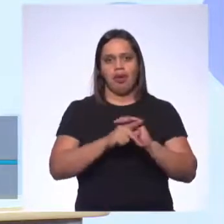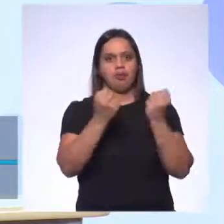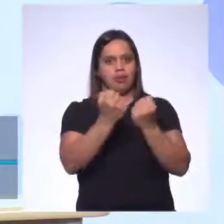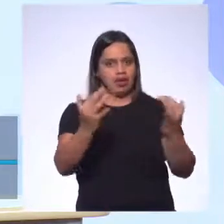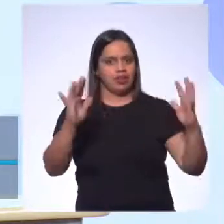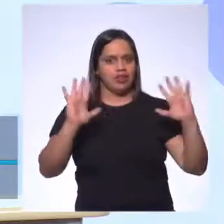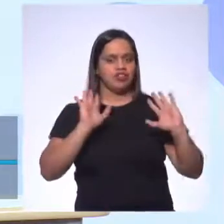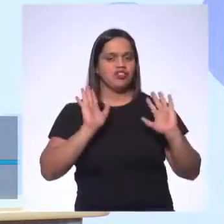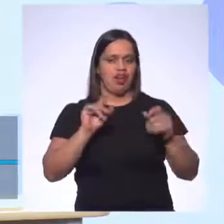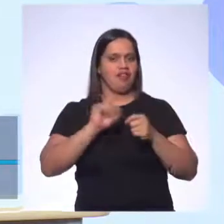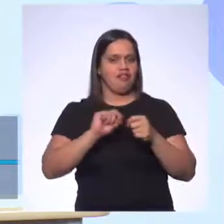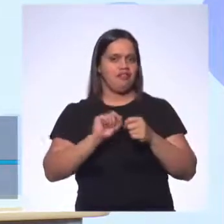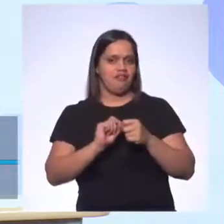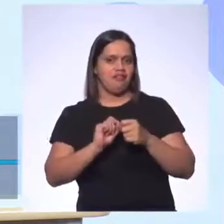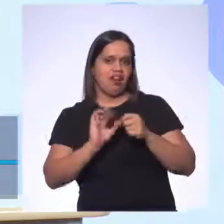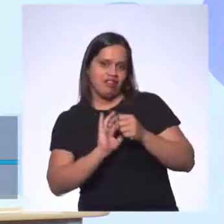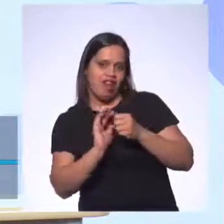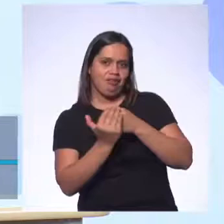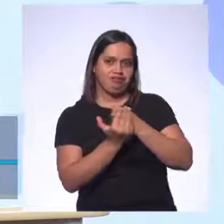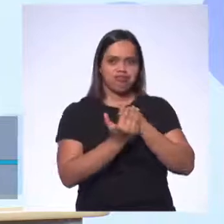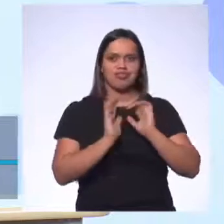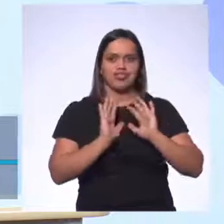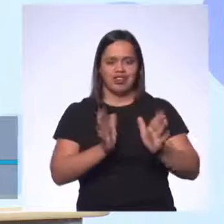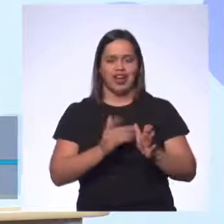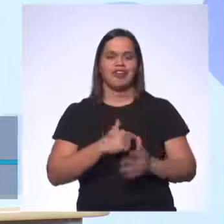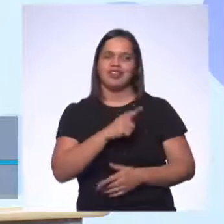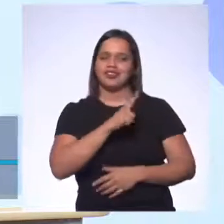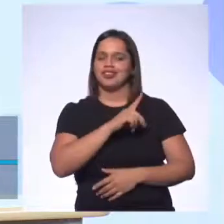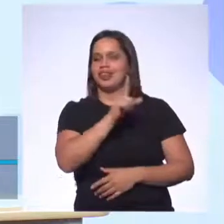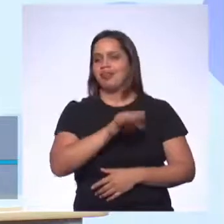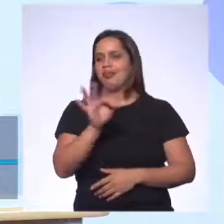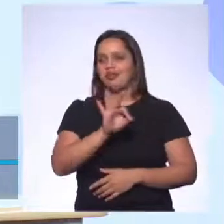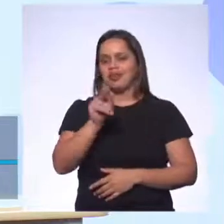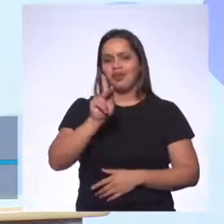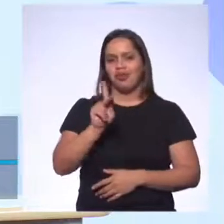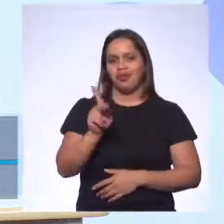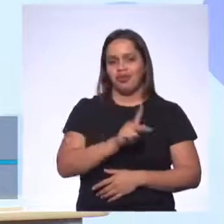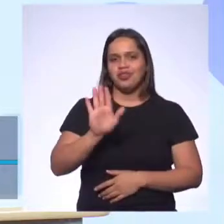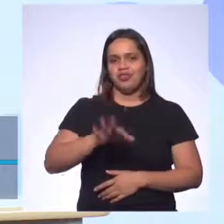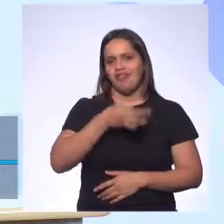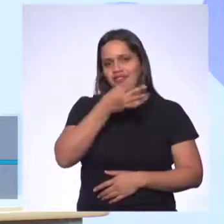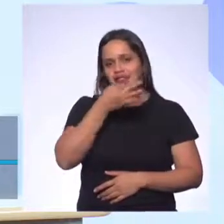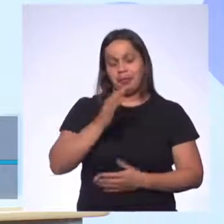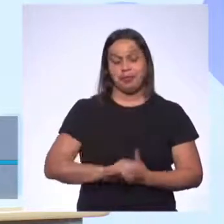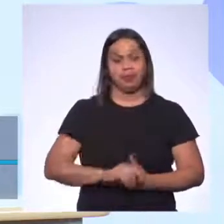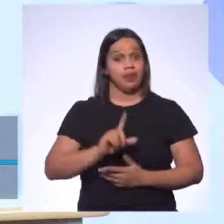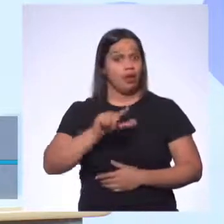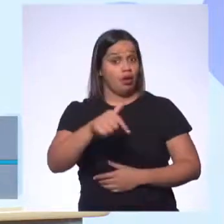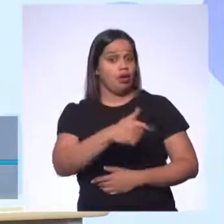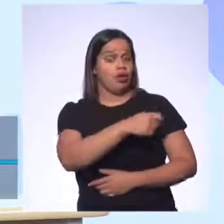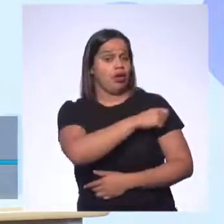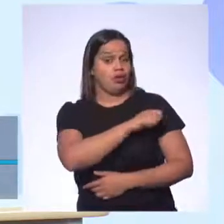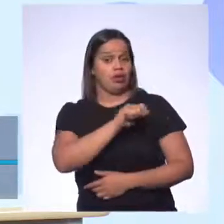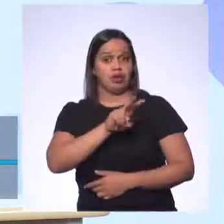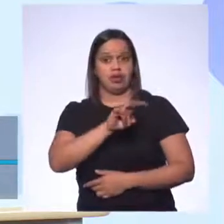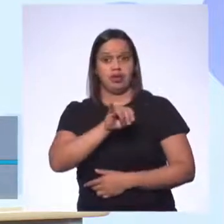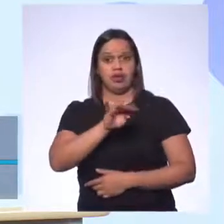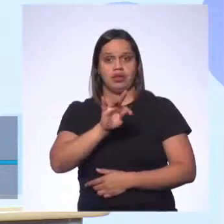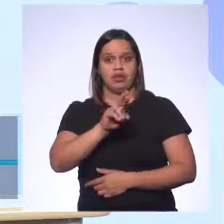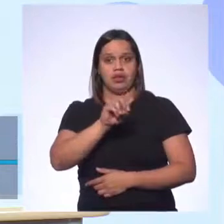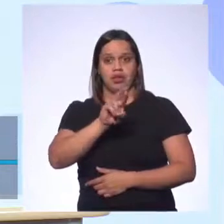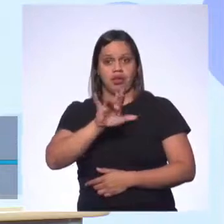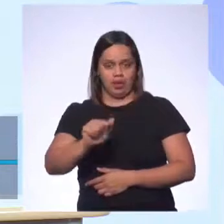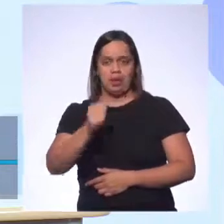certeza que o Ed vai comentar aí essa contribuição. Já a Vitória, ela falou assim, a aluna Vitória, obrigada,